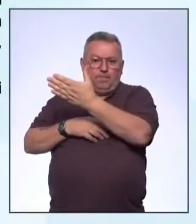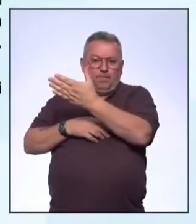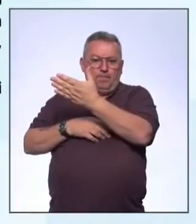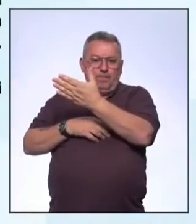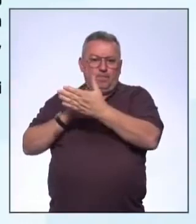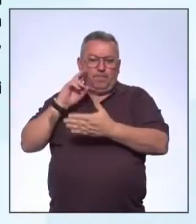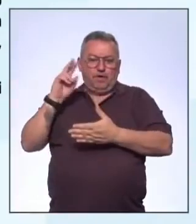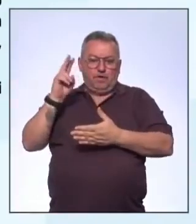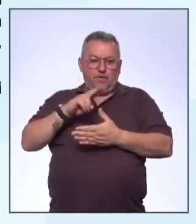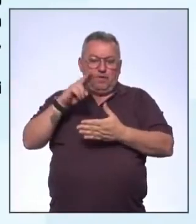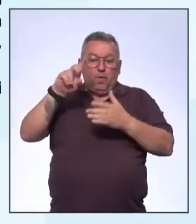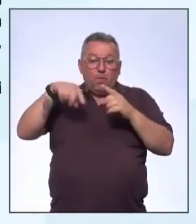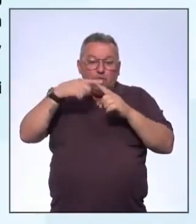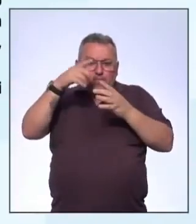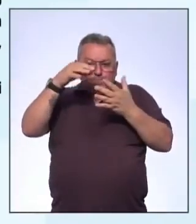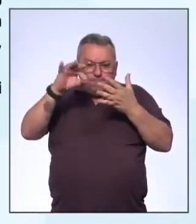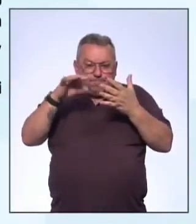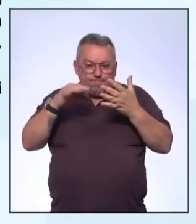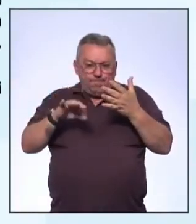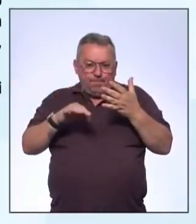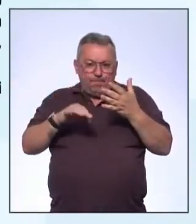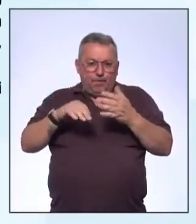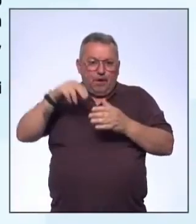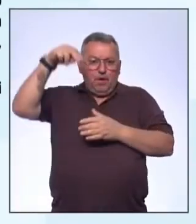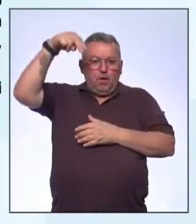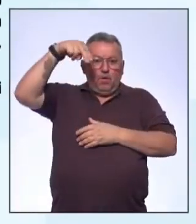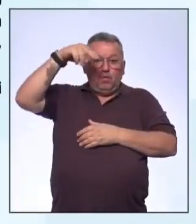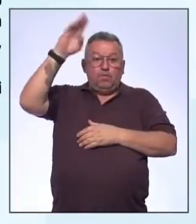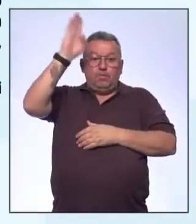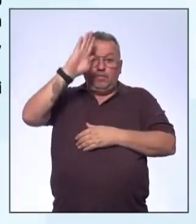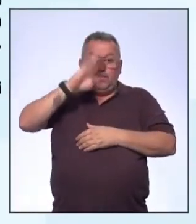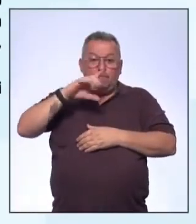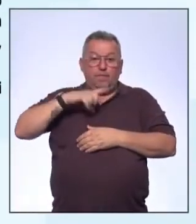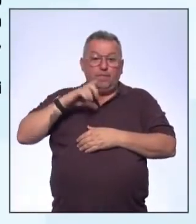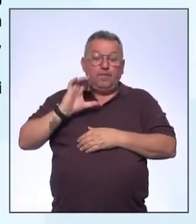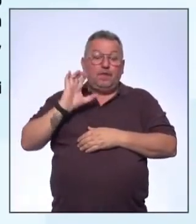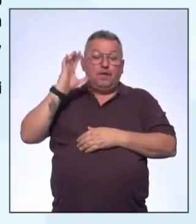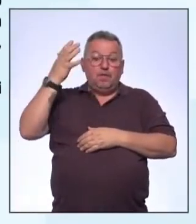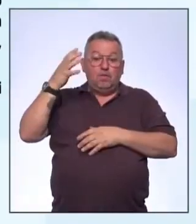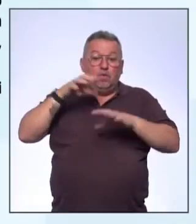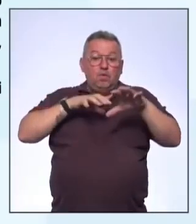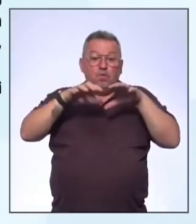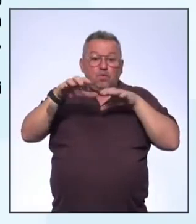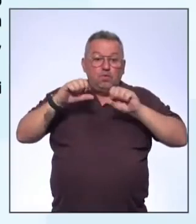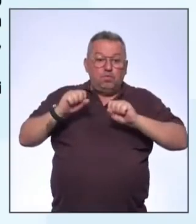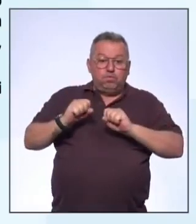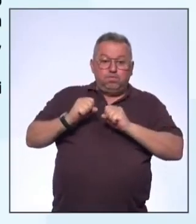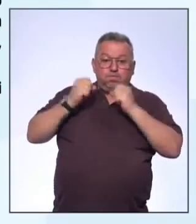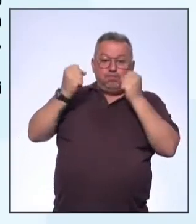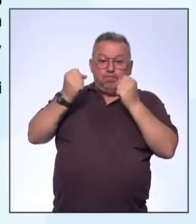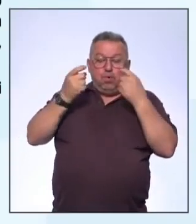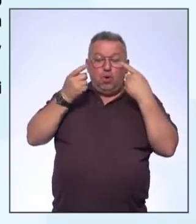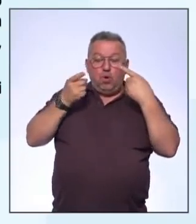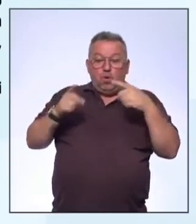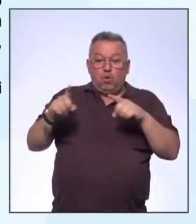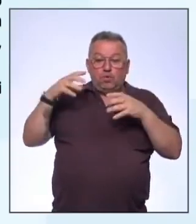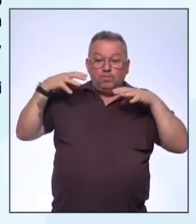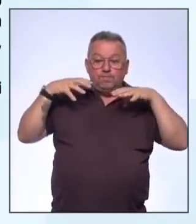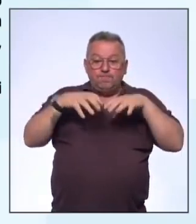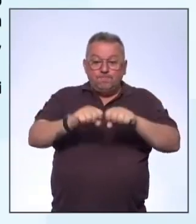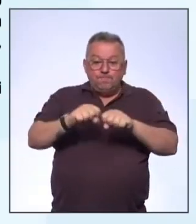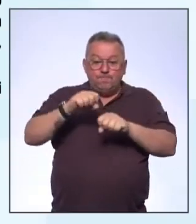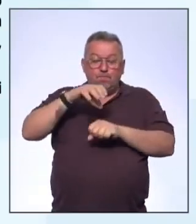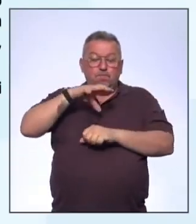analisarmos com mais detalhes. No Nordeste brasileiro, houve um movimento de resistência à dominação